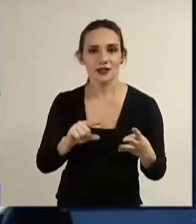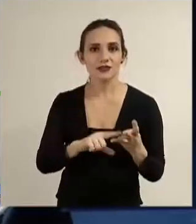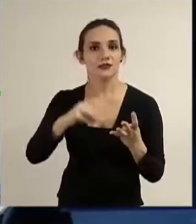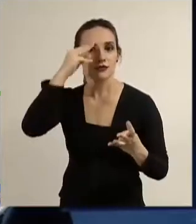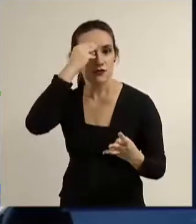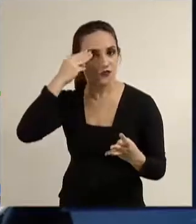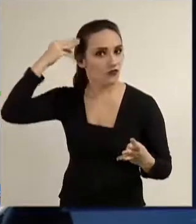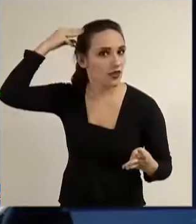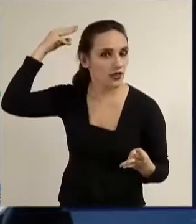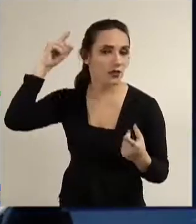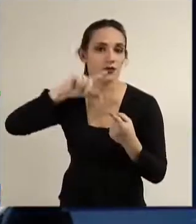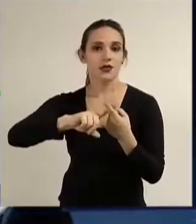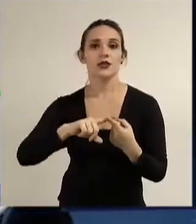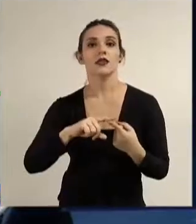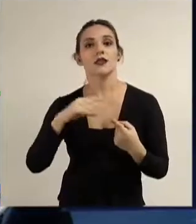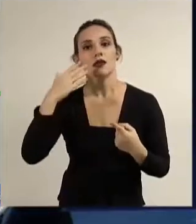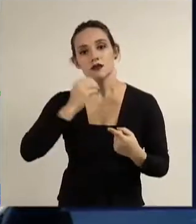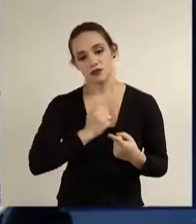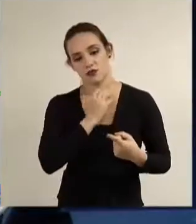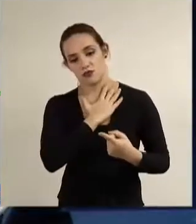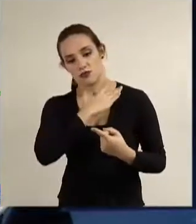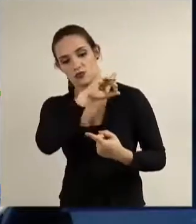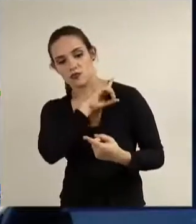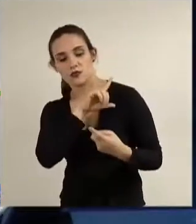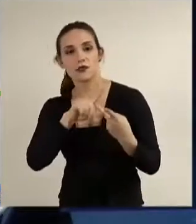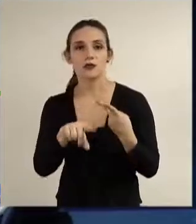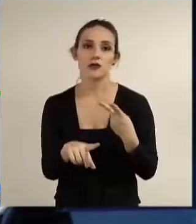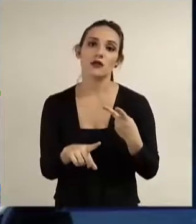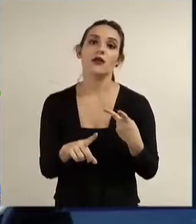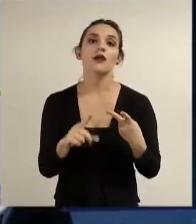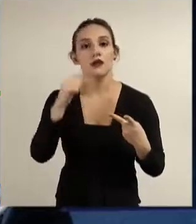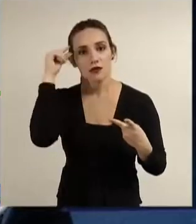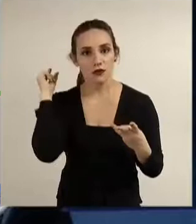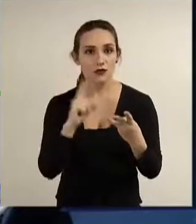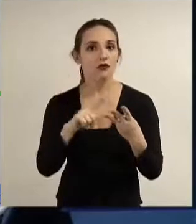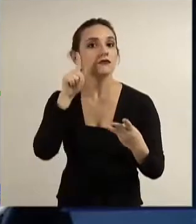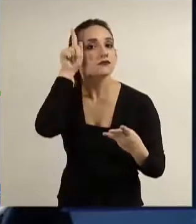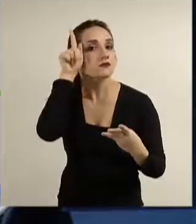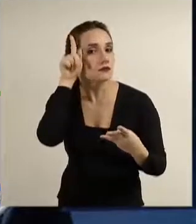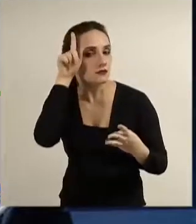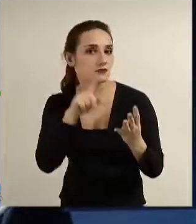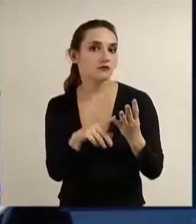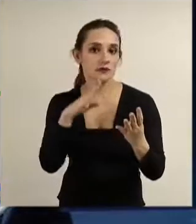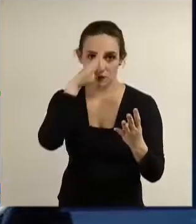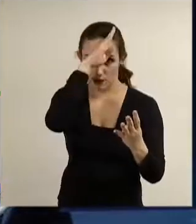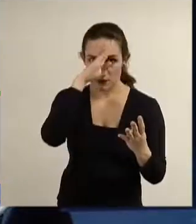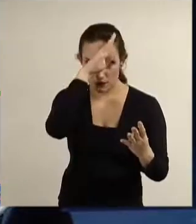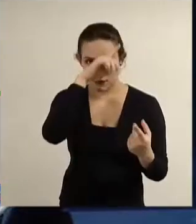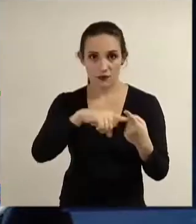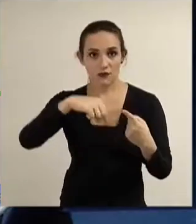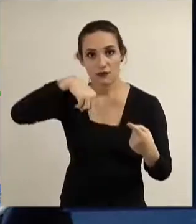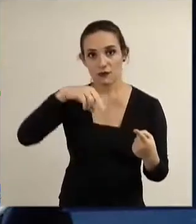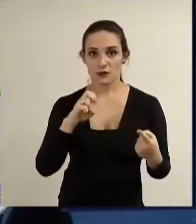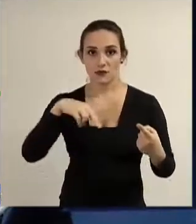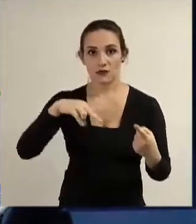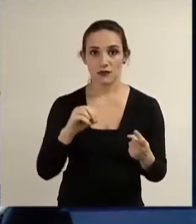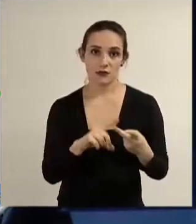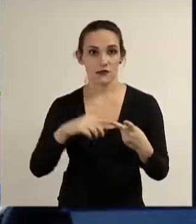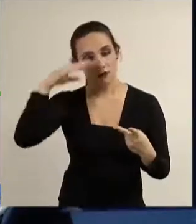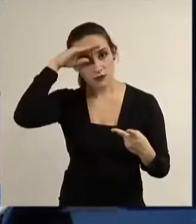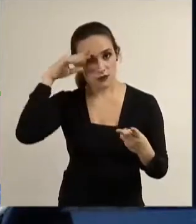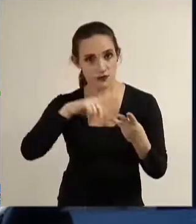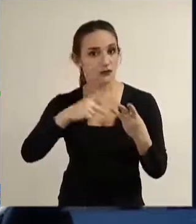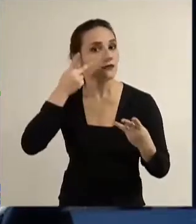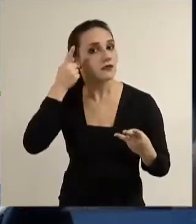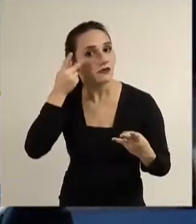Evander Vendramini, Coronel Davi, Herculano Borges, Gerson Claro, Barbosinha, Neno Razuc, Cabo Almi, Pedro Kemp,